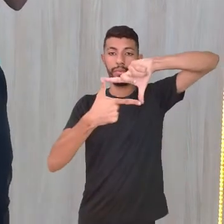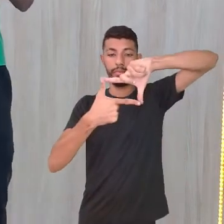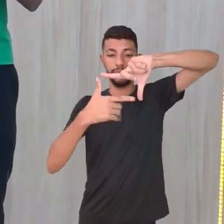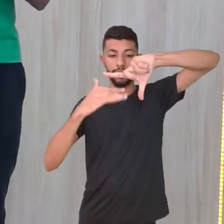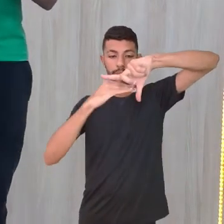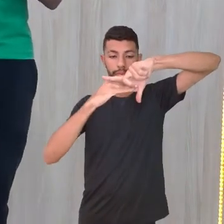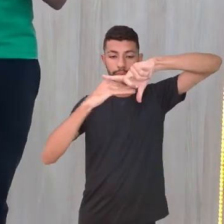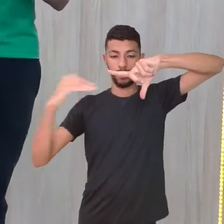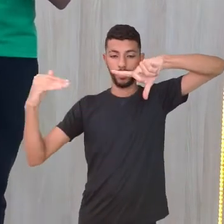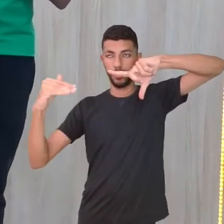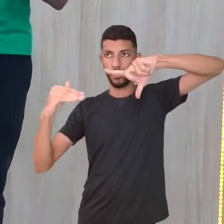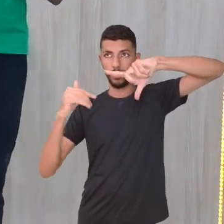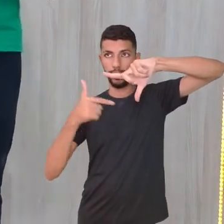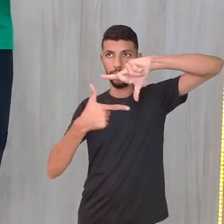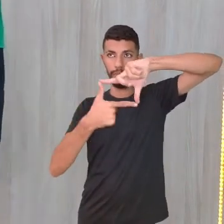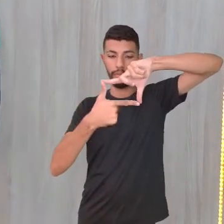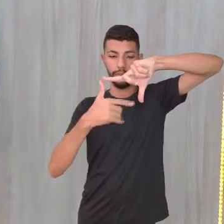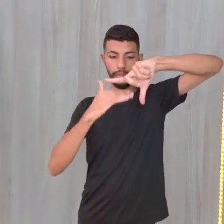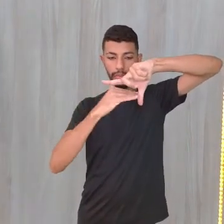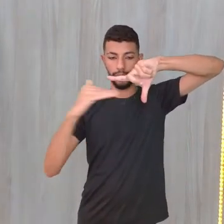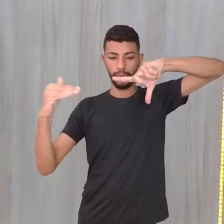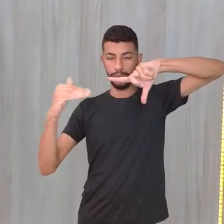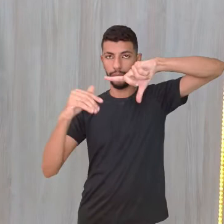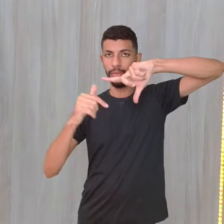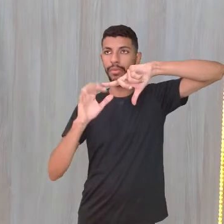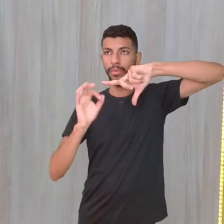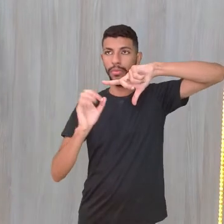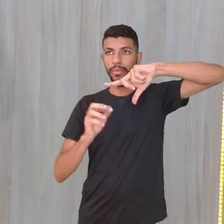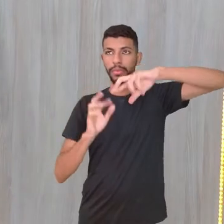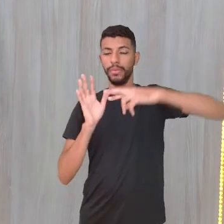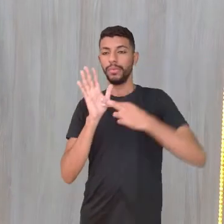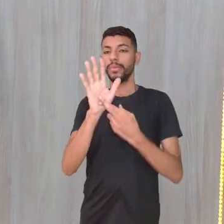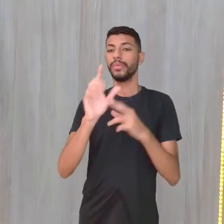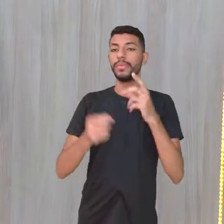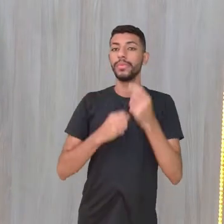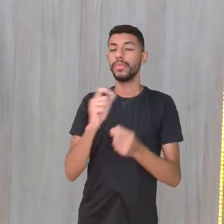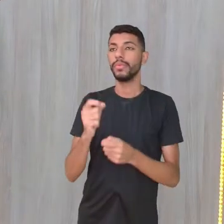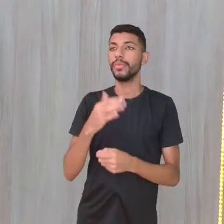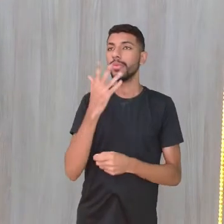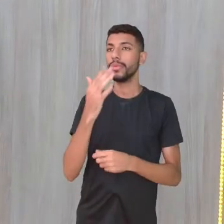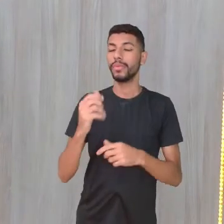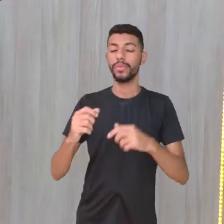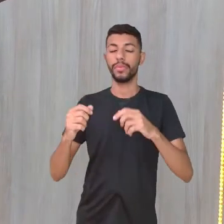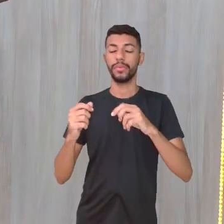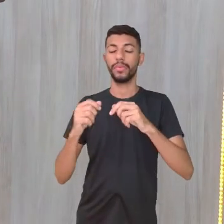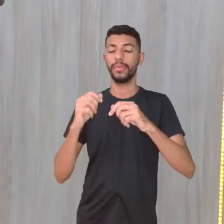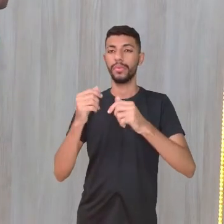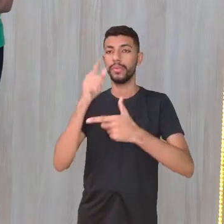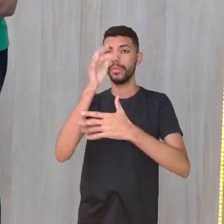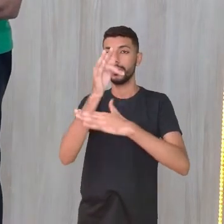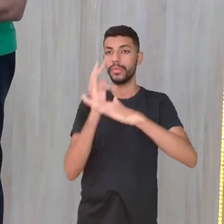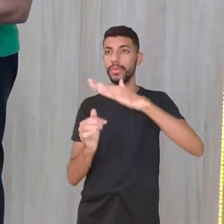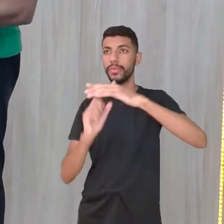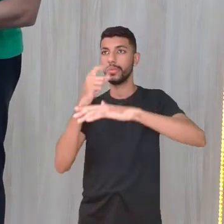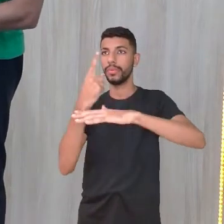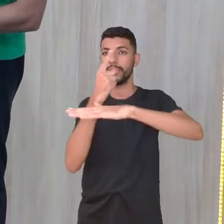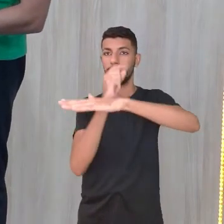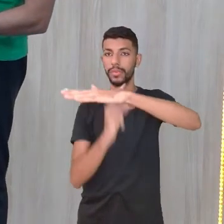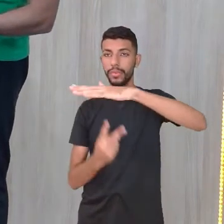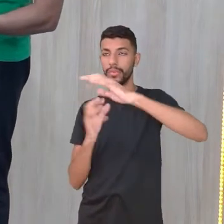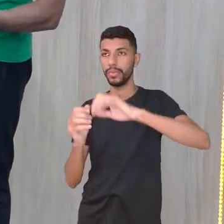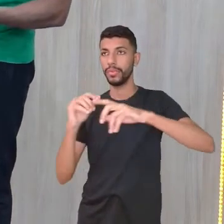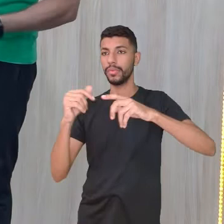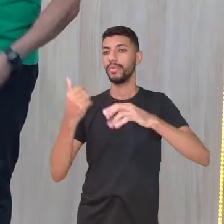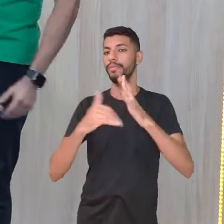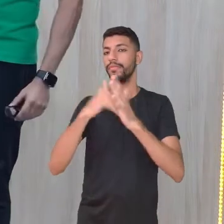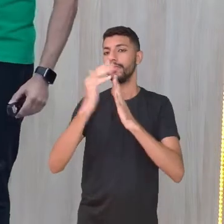retângulo eu peguei apenas a metade dele, certo? Representado aí pela fração 1/2, tá? Então, pintei aí de